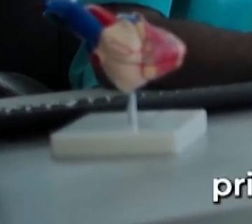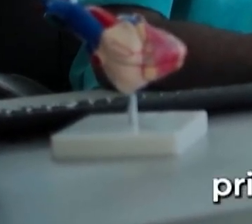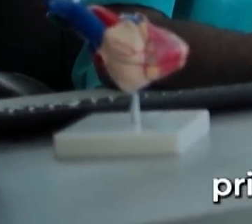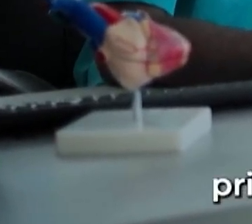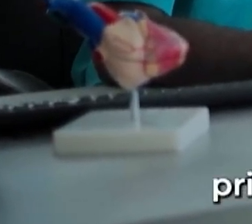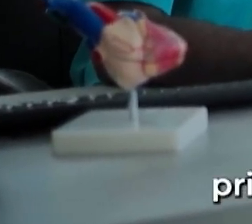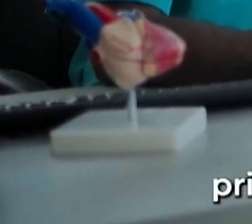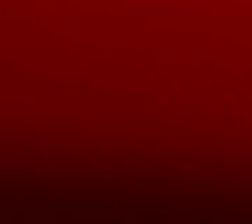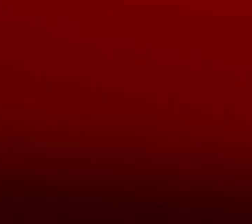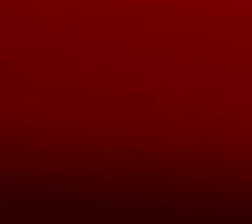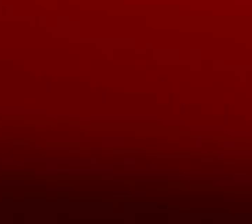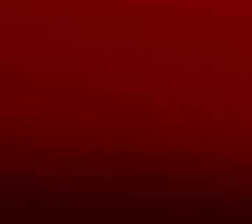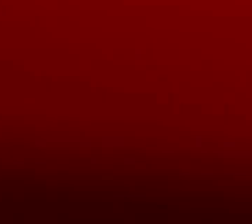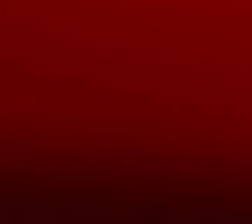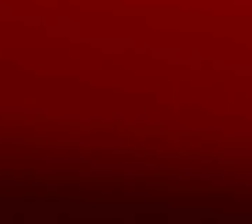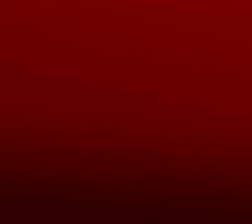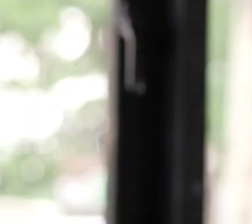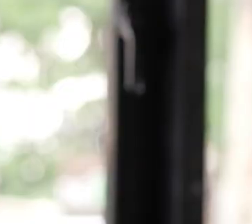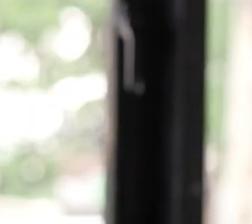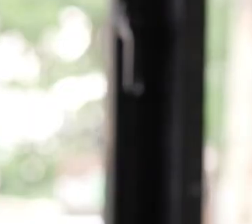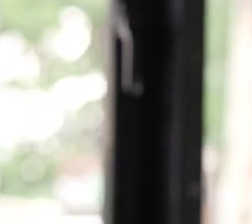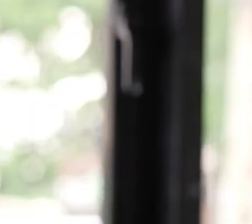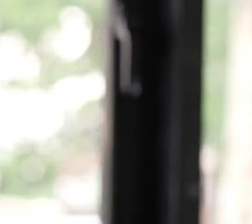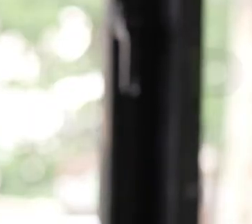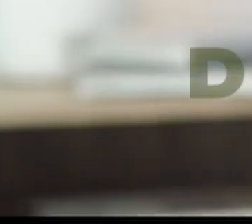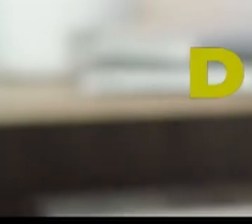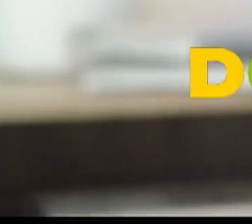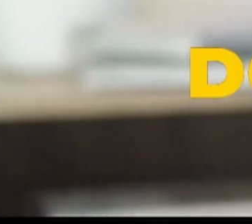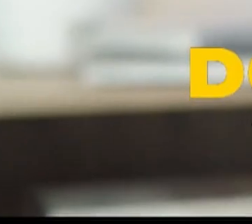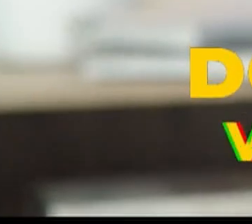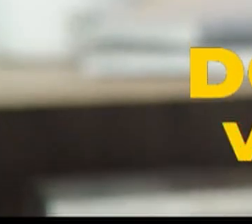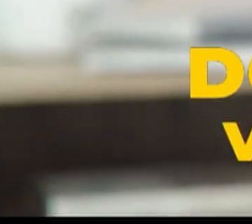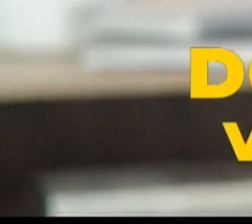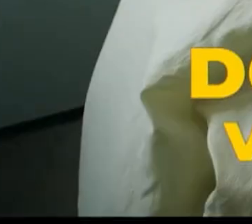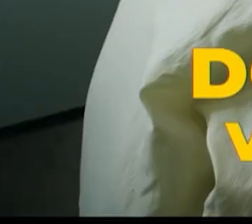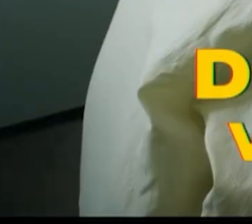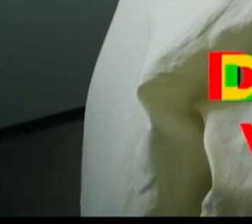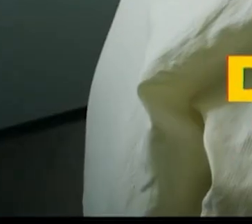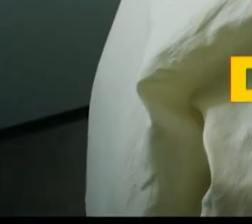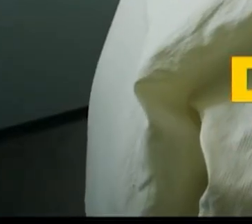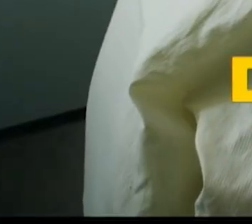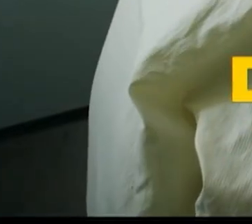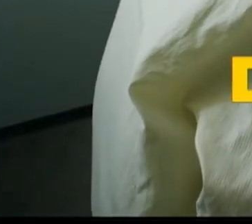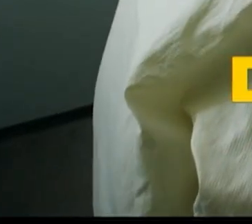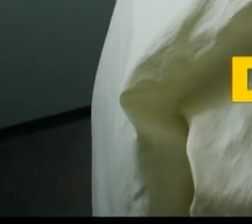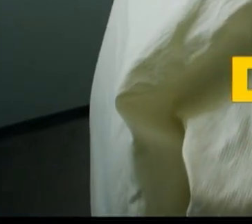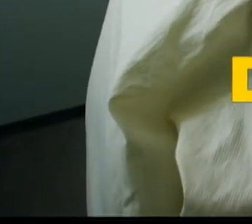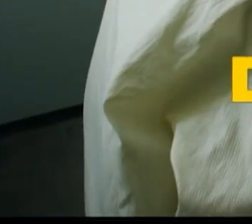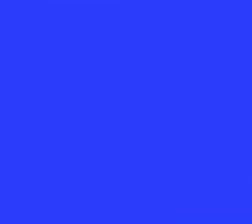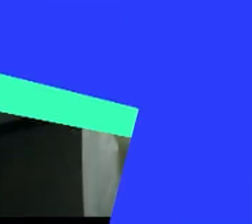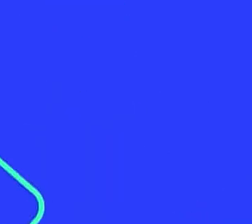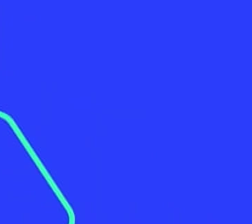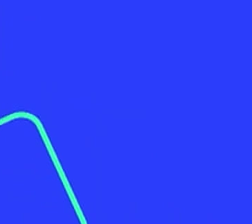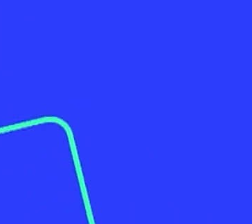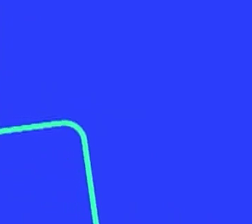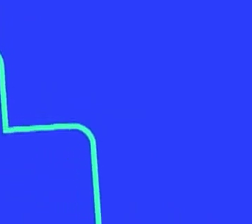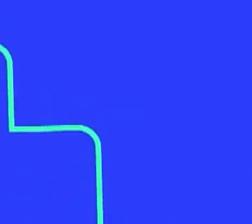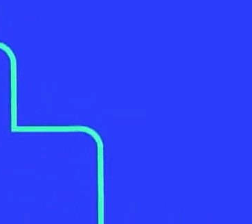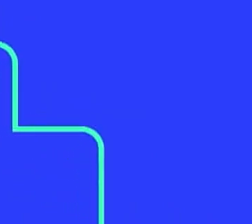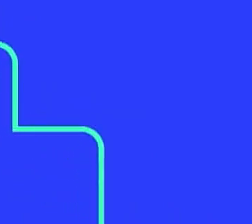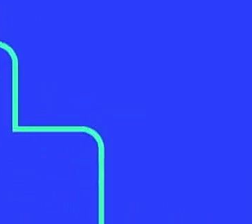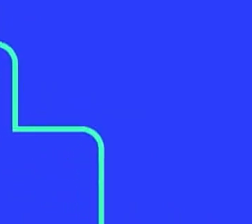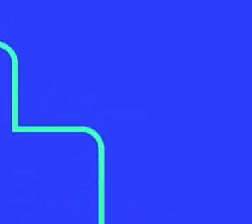sinais de alerta como sangramentos, tonturas, dor abdominal ou vômitos persistentes.